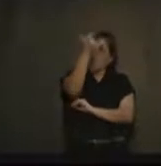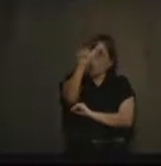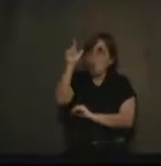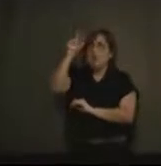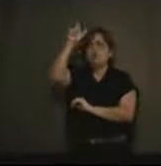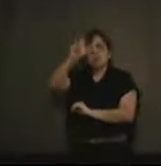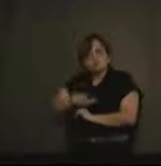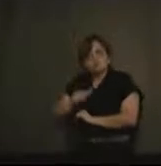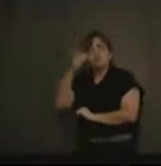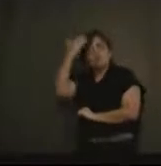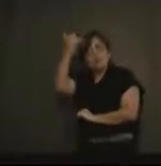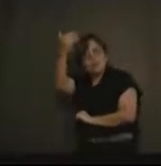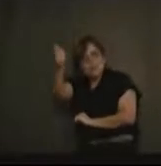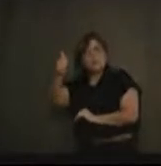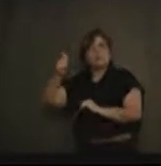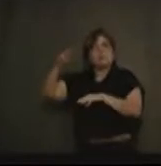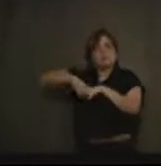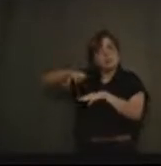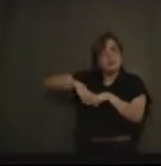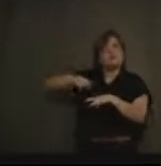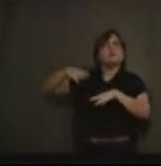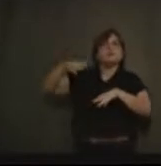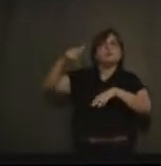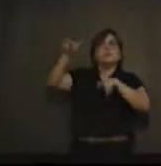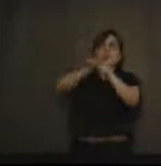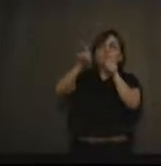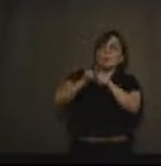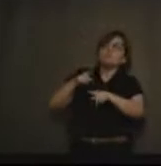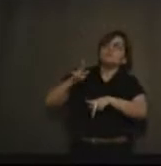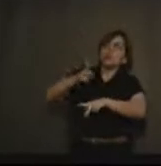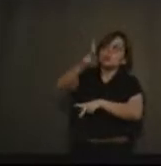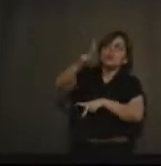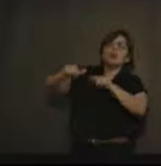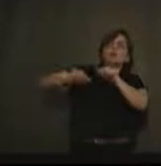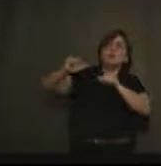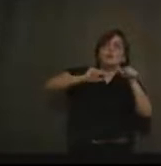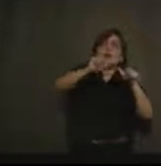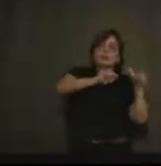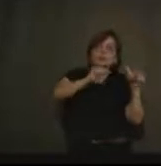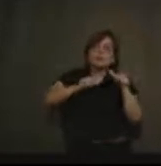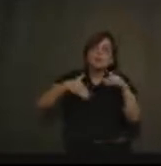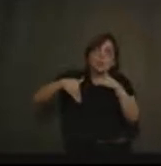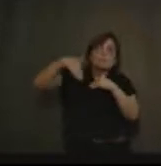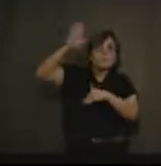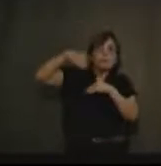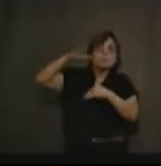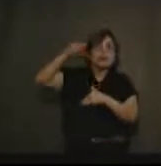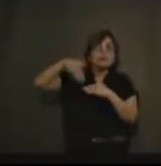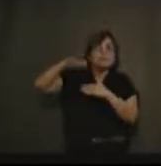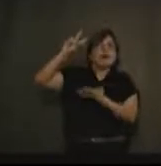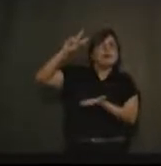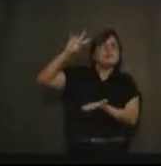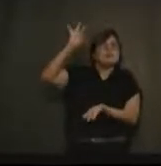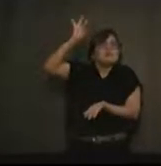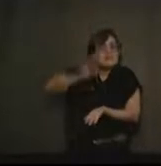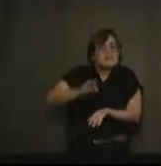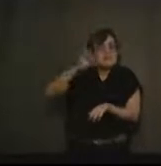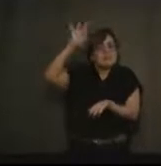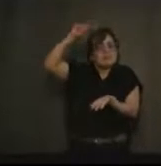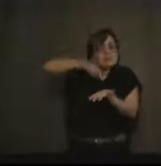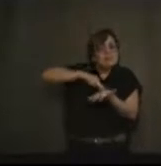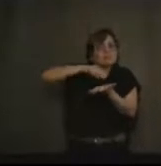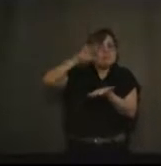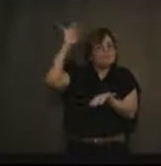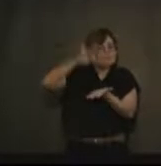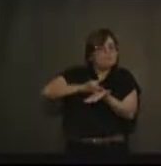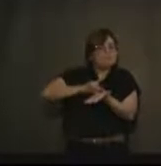foram trabalhando as equações da gravitação de forma cada vez mais precisa para incluir nos cálculos, para